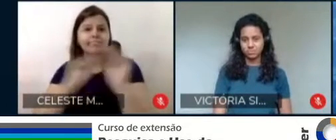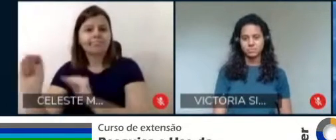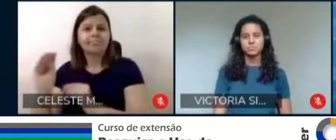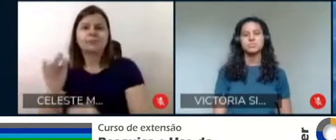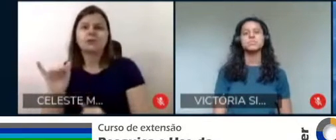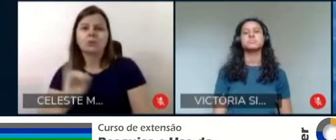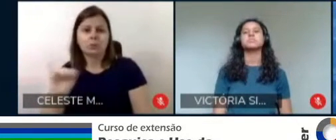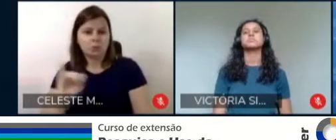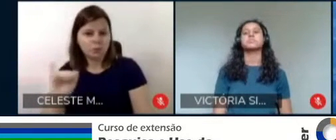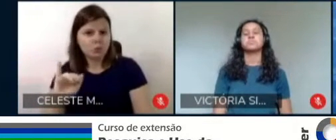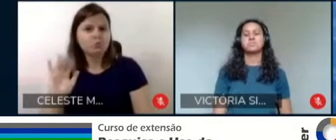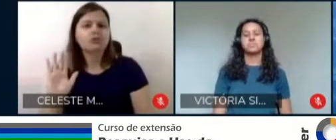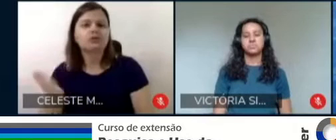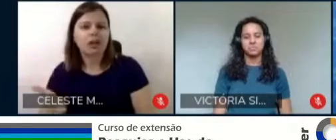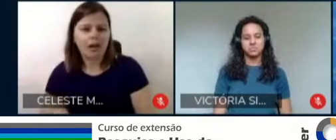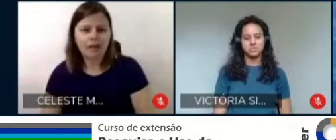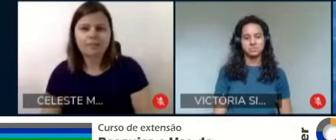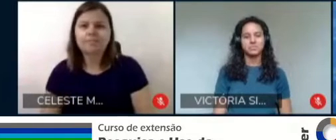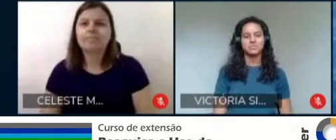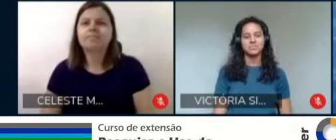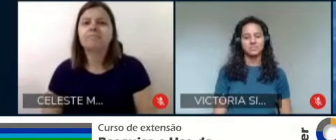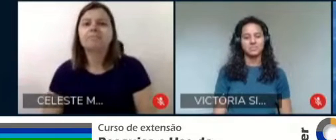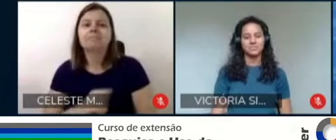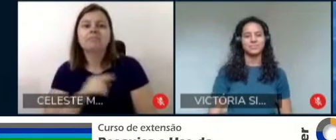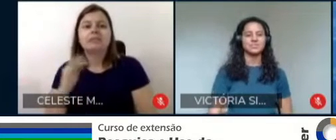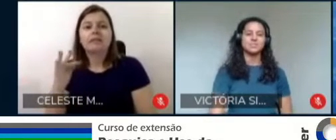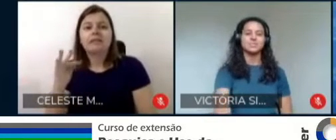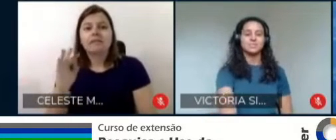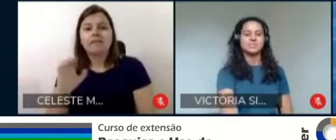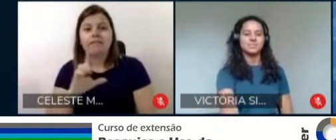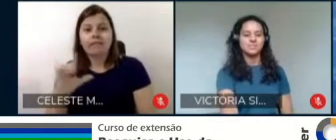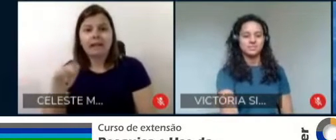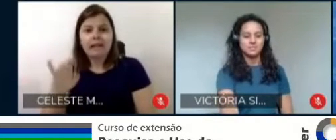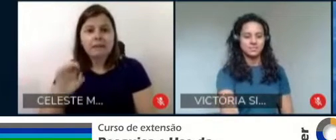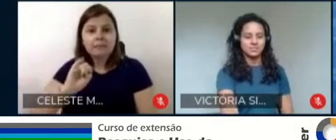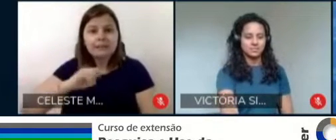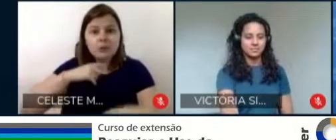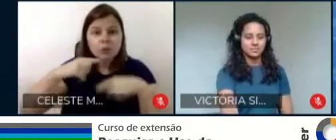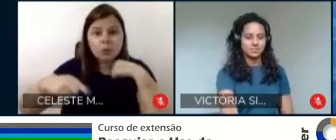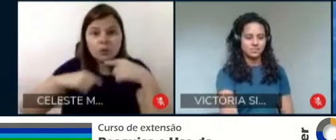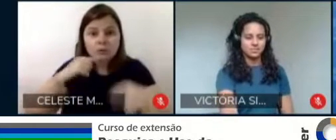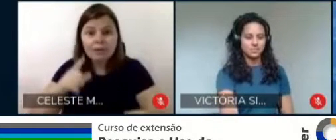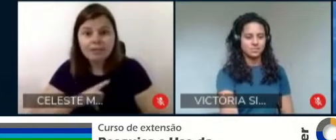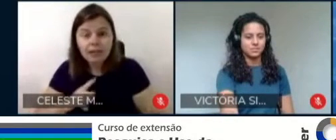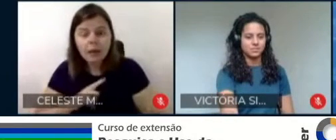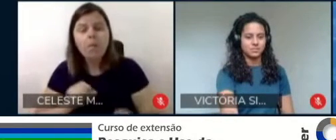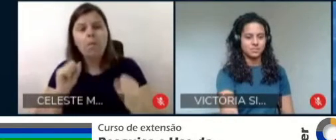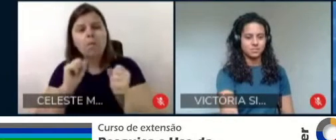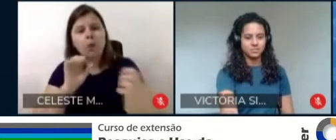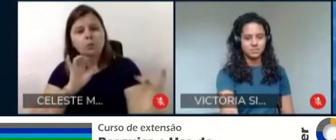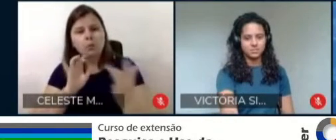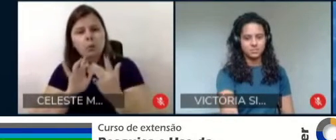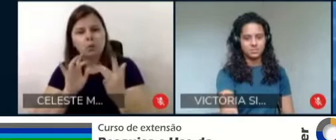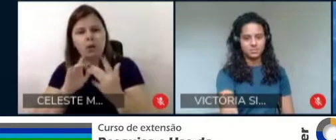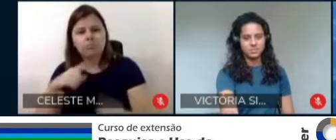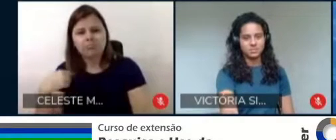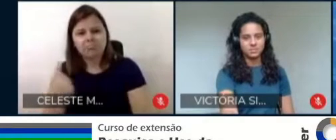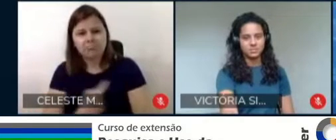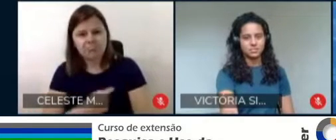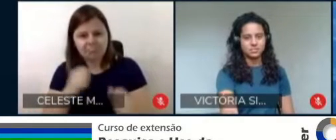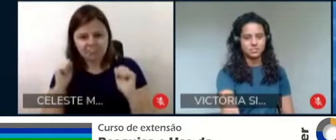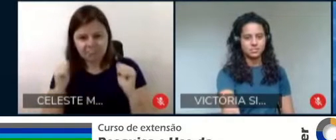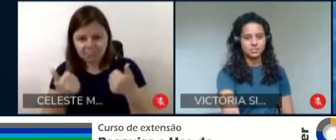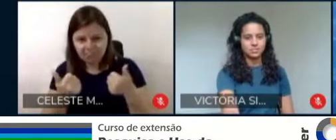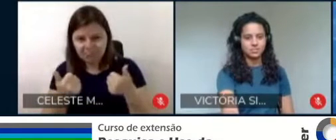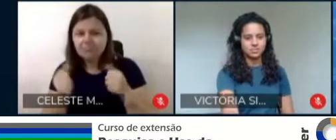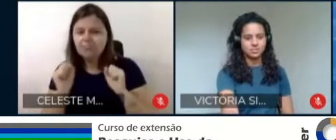É isso. E Felipe, quaisquer dúvidas que surjam da apresentação, pode entrar em contato conosco, tá bem? Que a gente